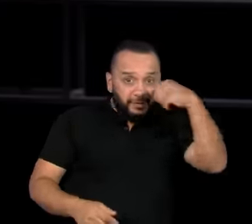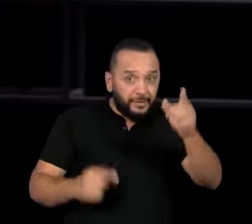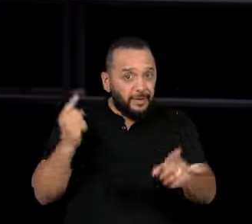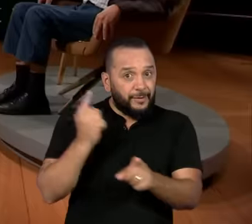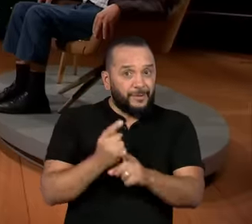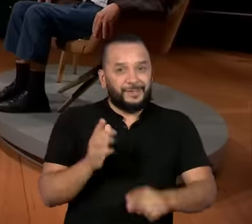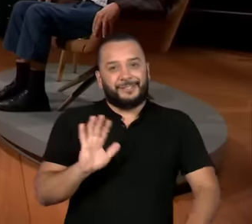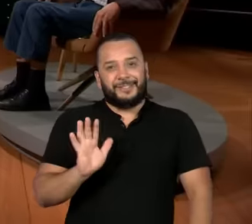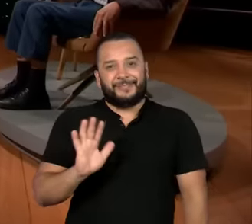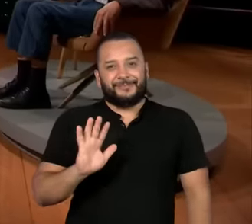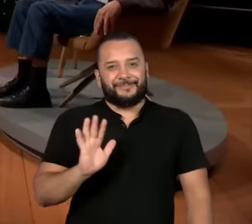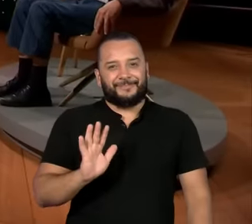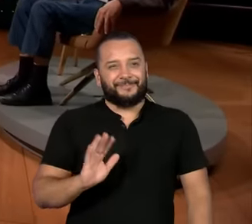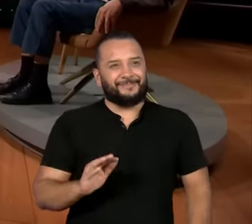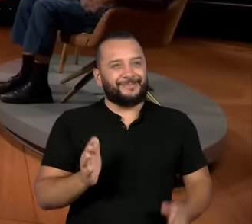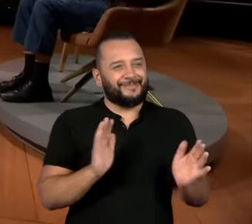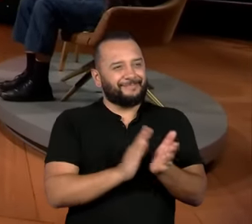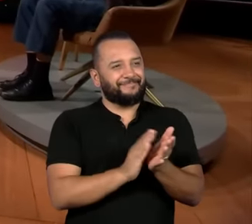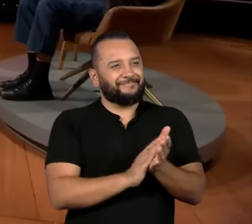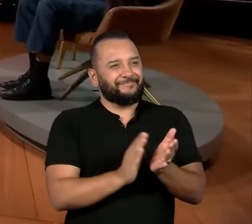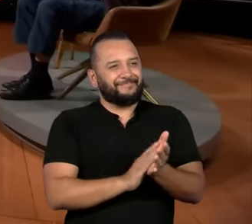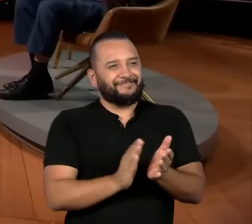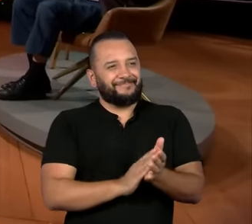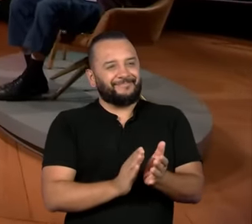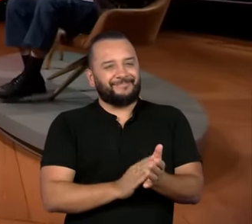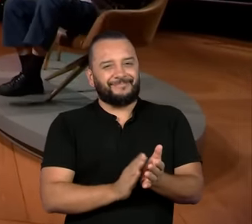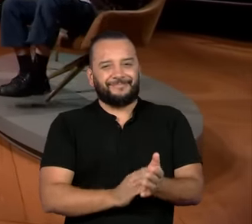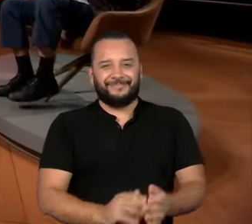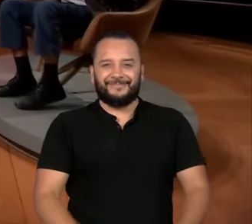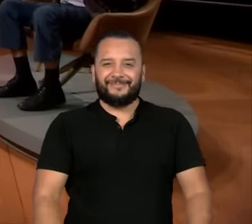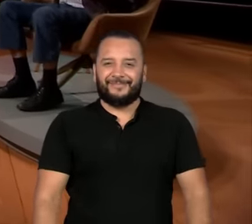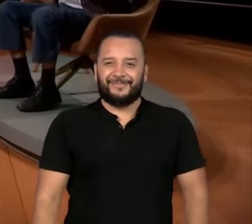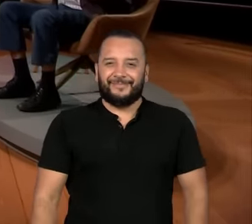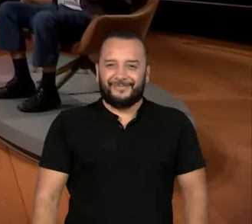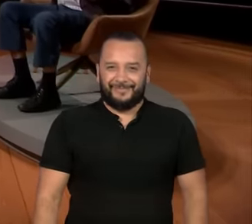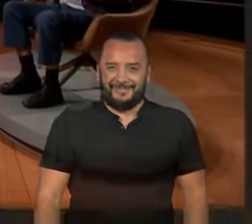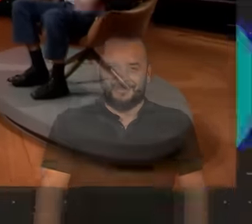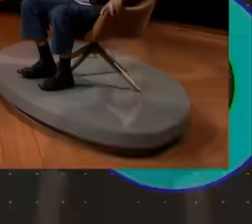lá. É isso aí, Paulo. A vocês também.